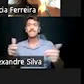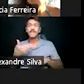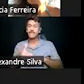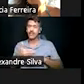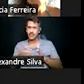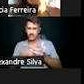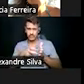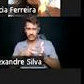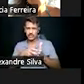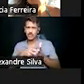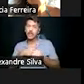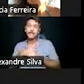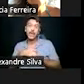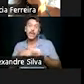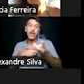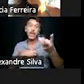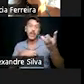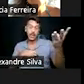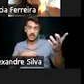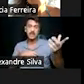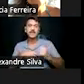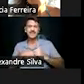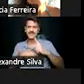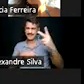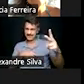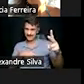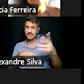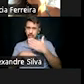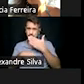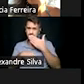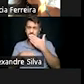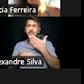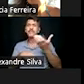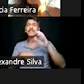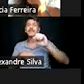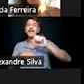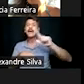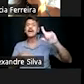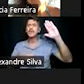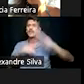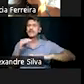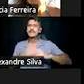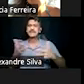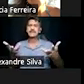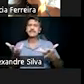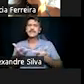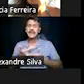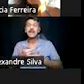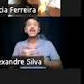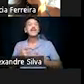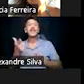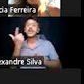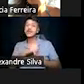moldes de fósseis desse gênero Tilóstoma, davam uma cal de melhor qualidade. Então, ele resgatou esse